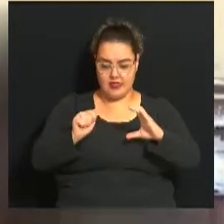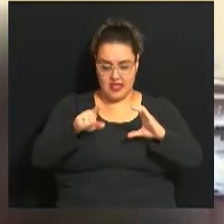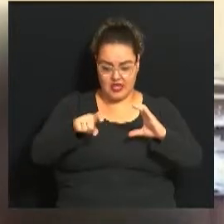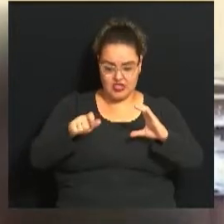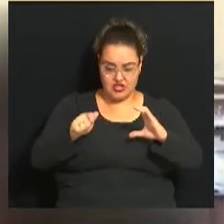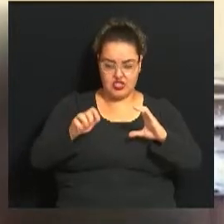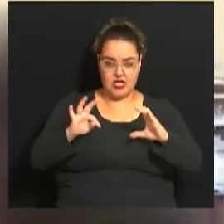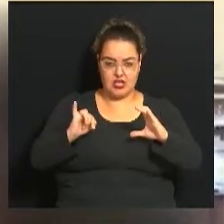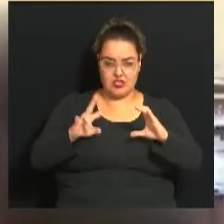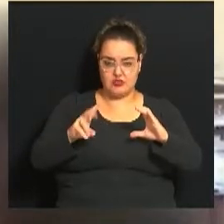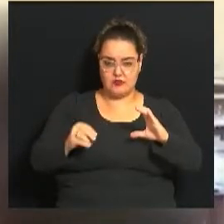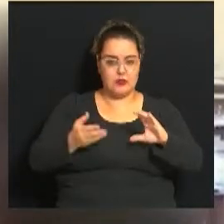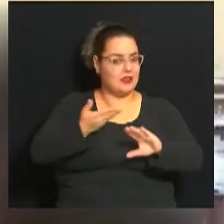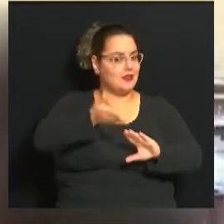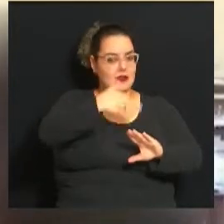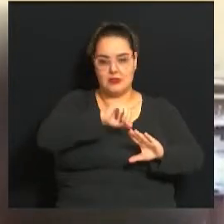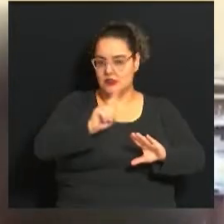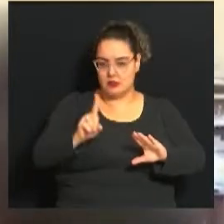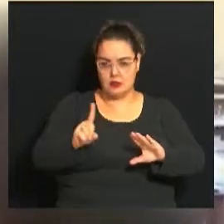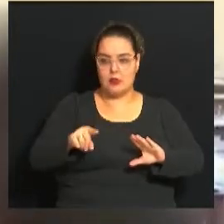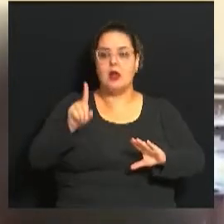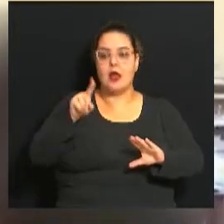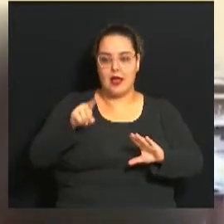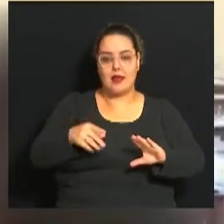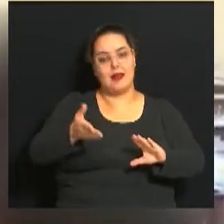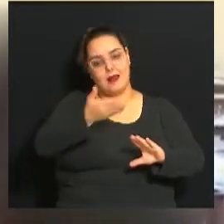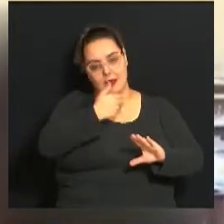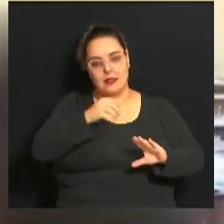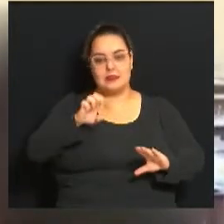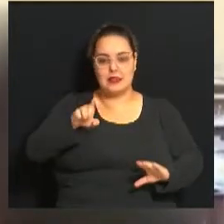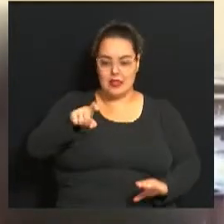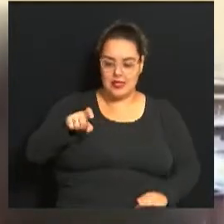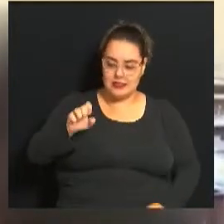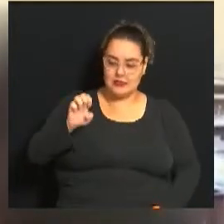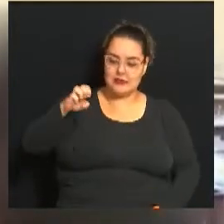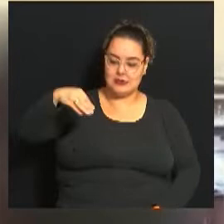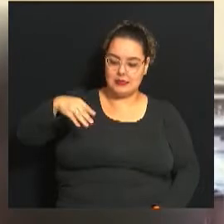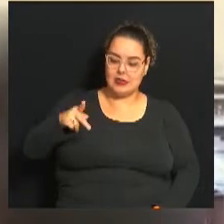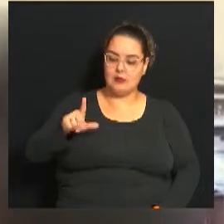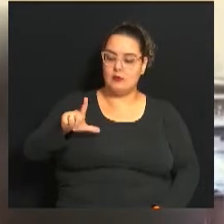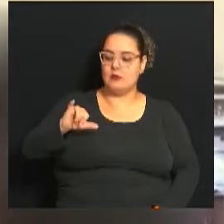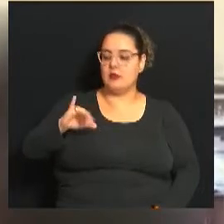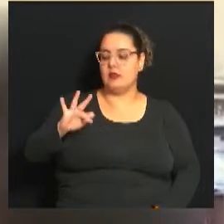era taxativo, ele era exemplificativo, né? Não era taxativo.